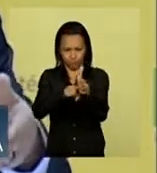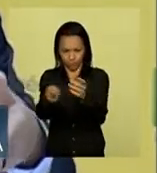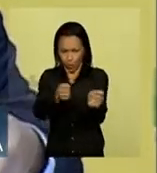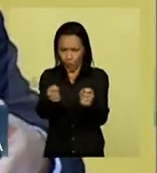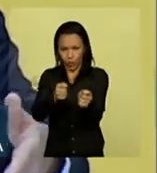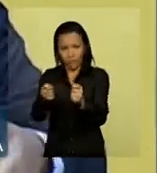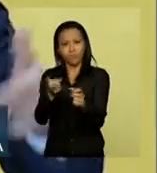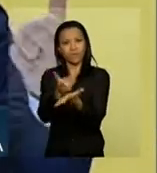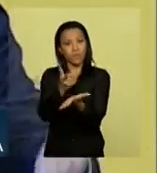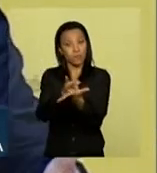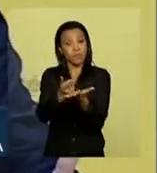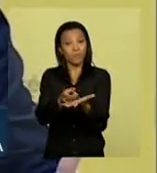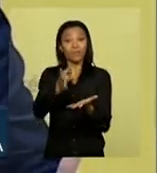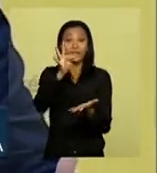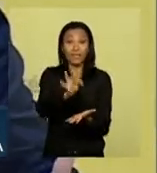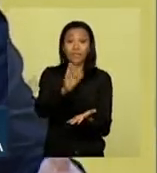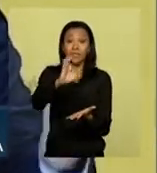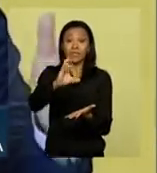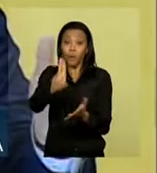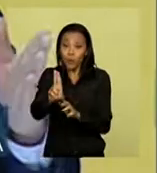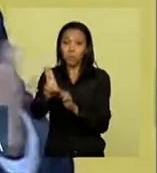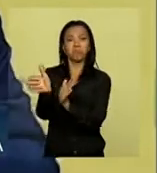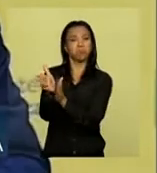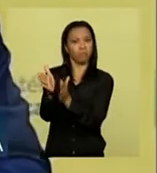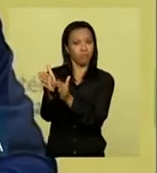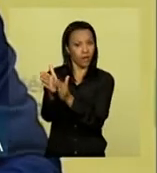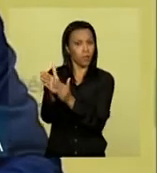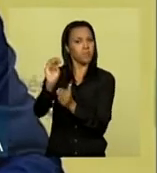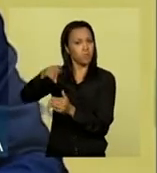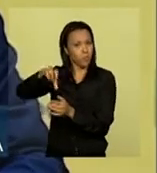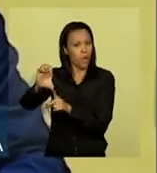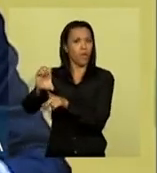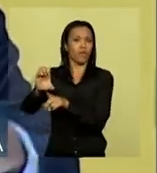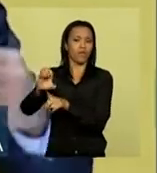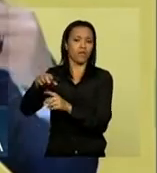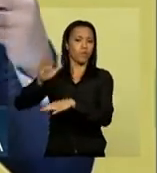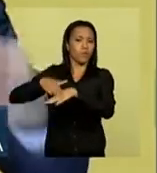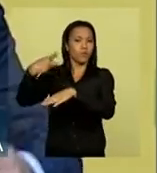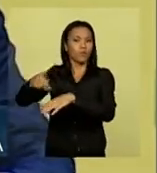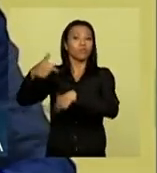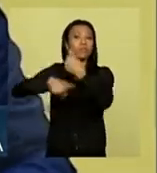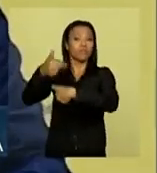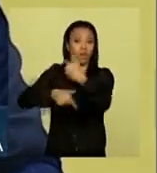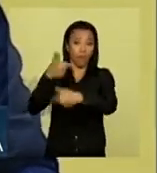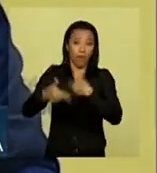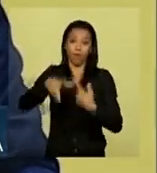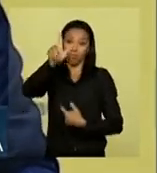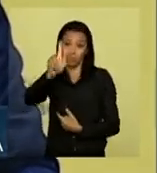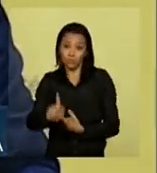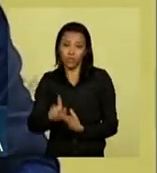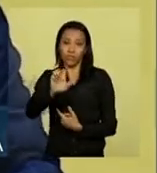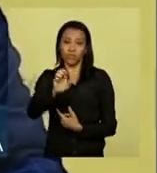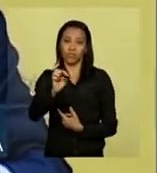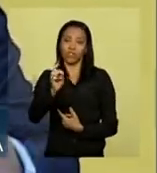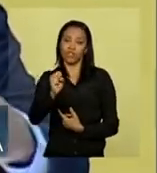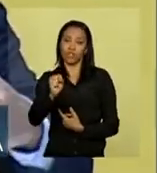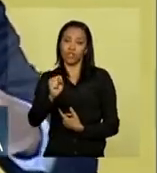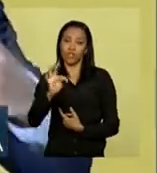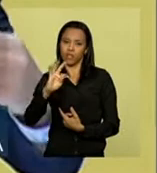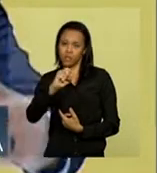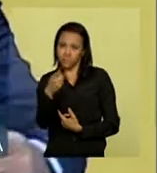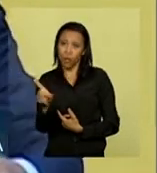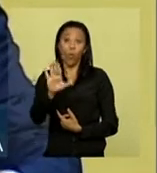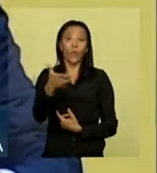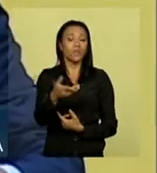então é o terceiro faz o elogio ao mestre mostrando a evolução do sistema de gestão quantos estudantes são